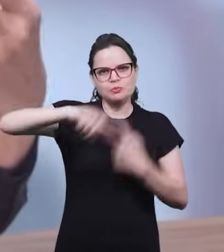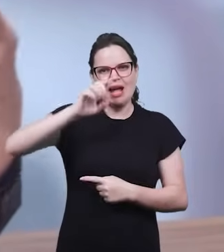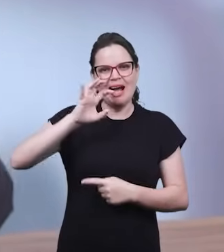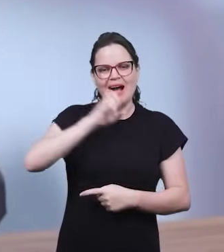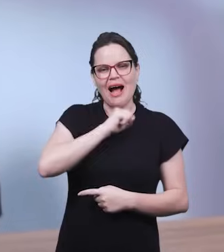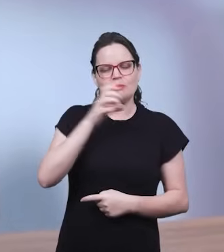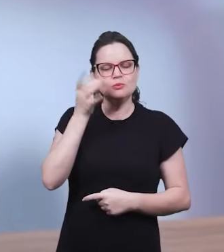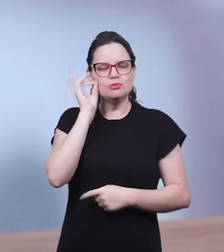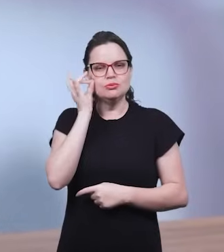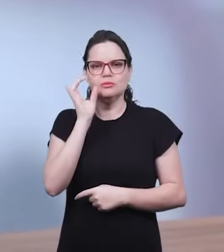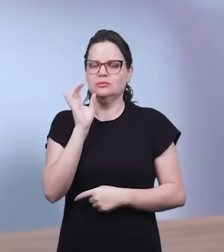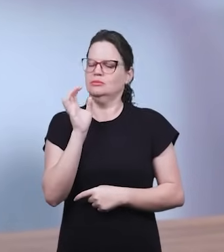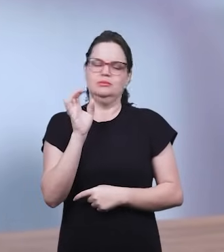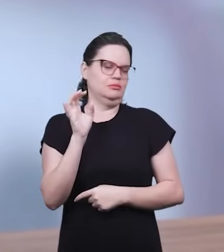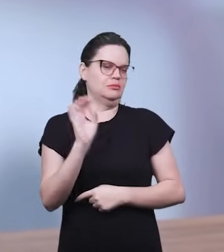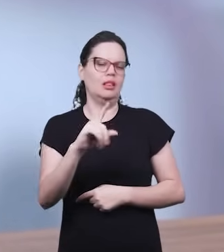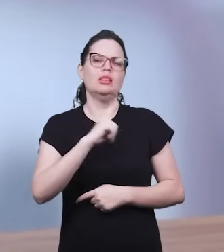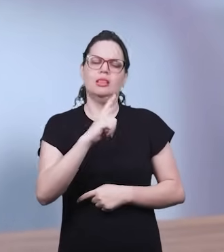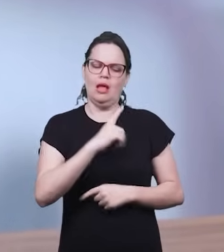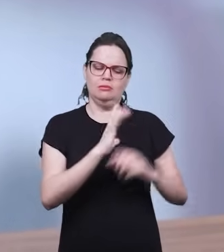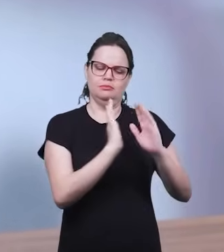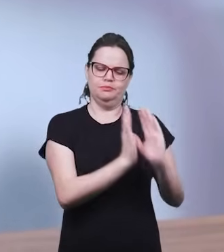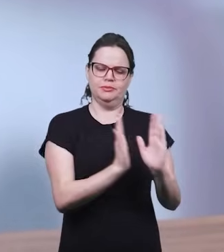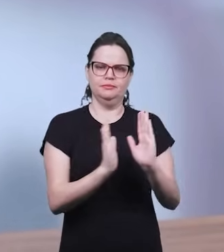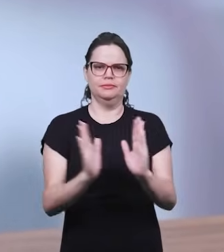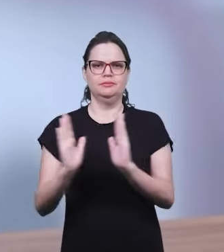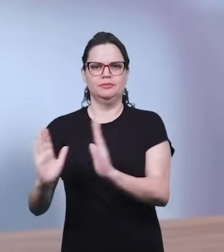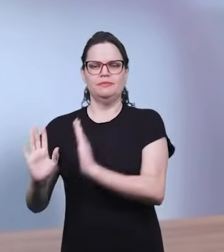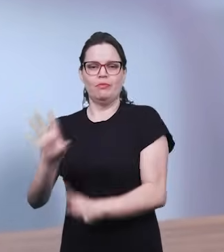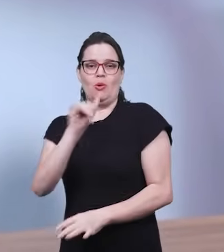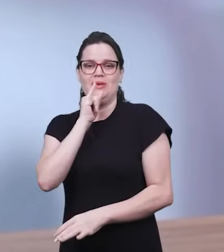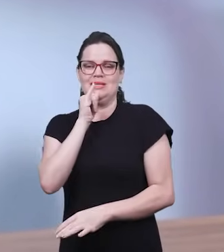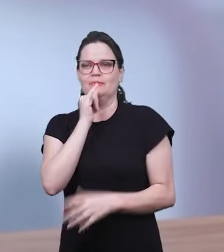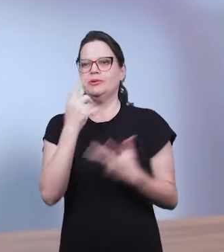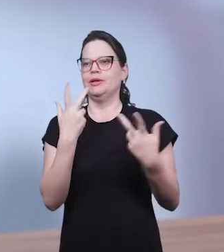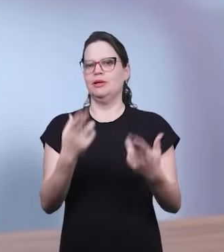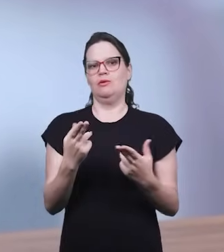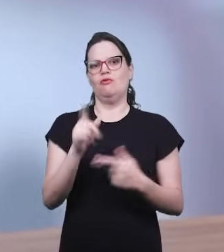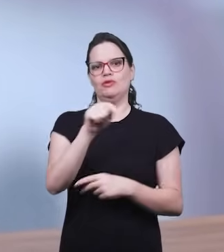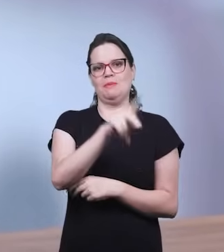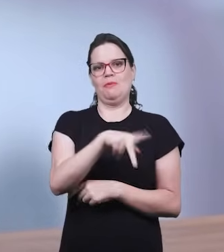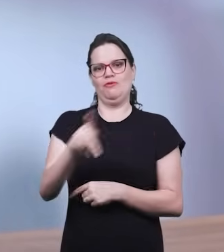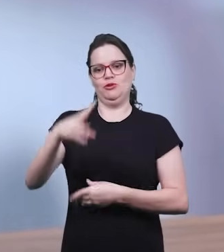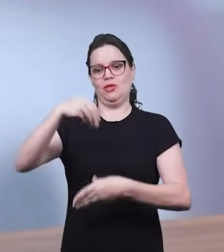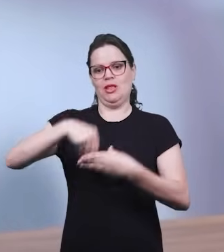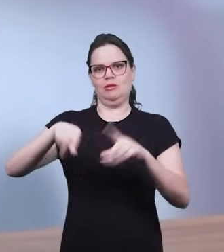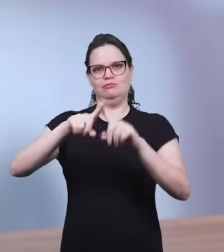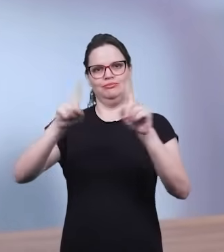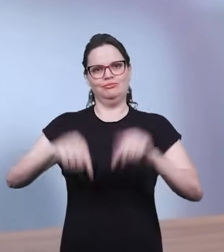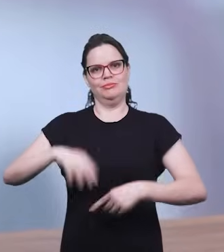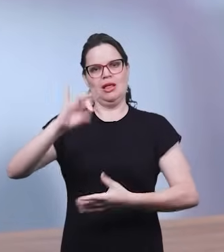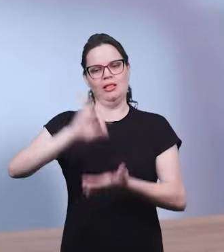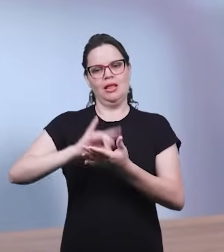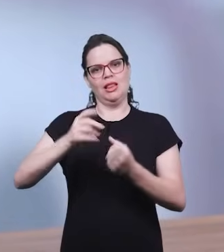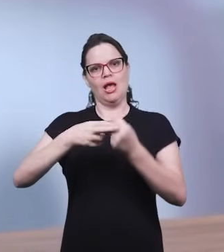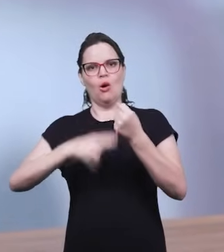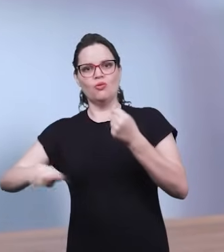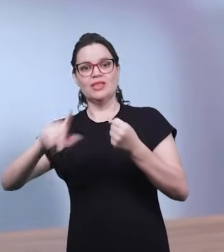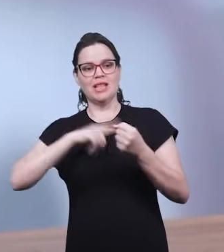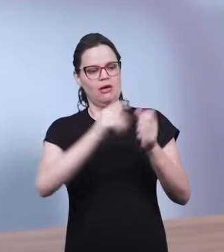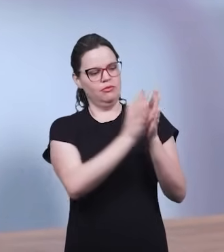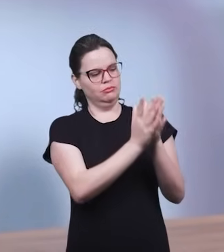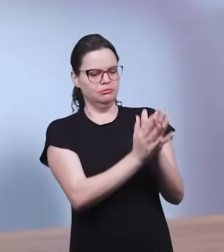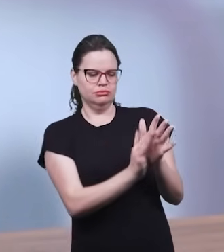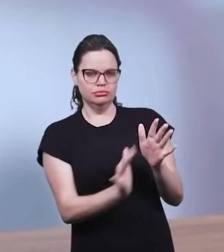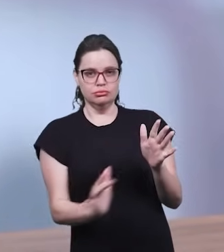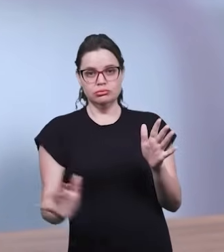chegar na cadeira de professor adjunto da UFES, por exemplo, né? Então, passou por um caminho,